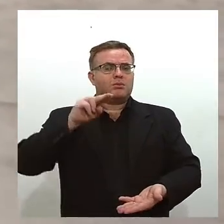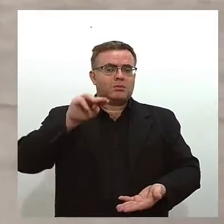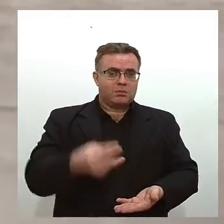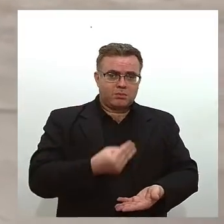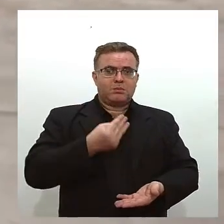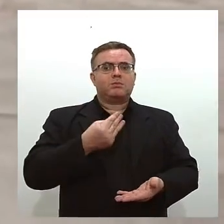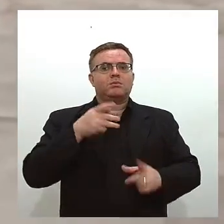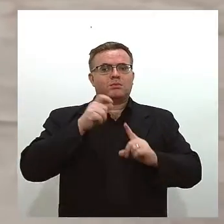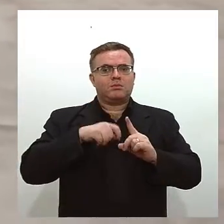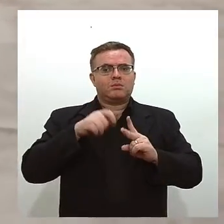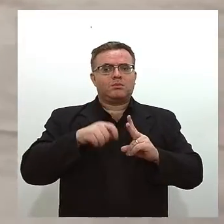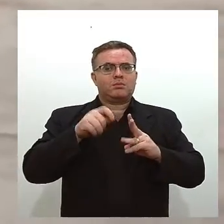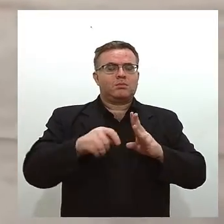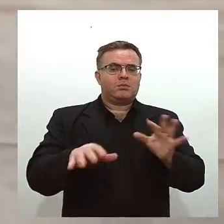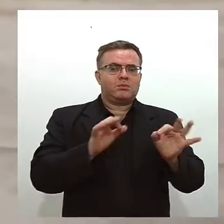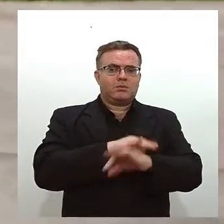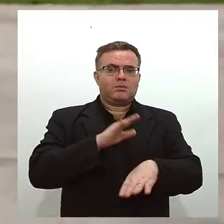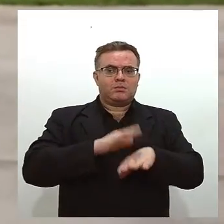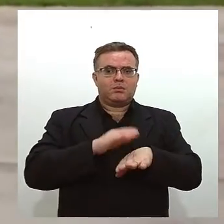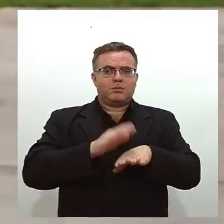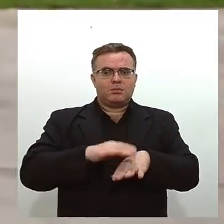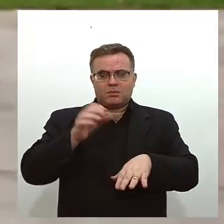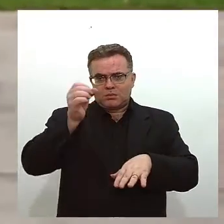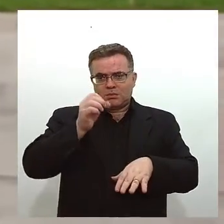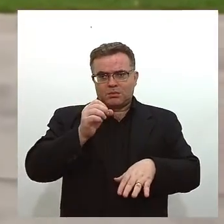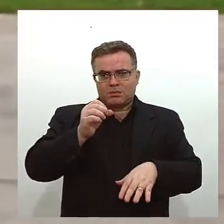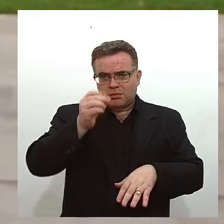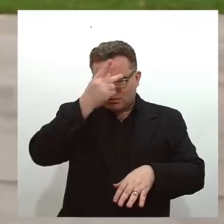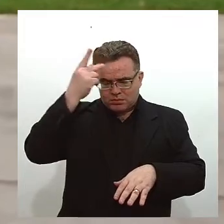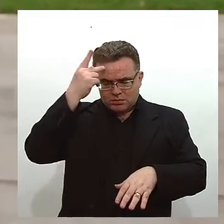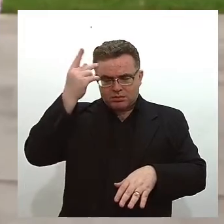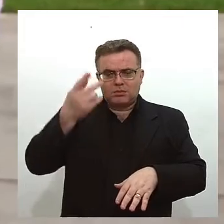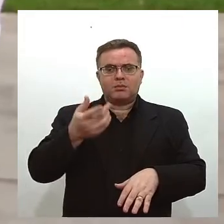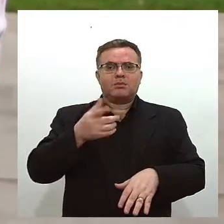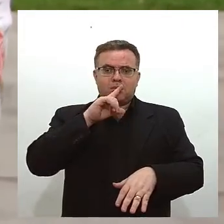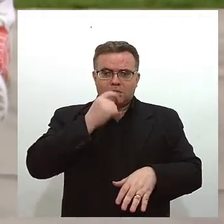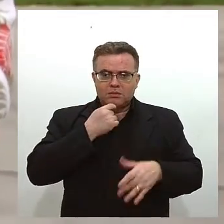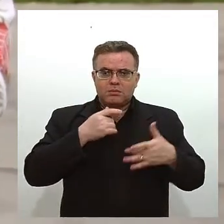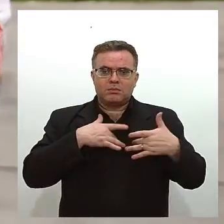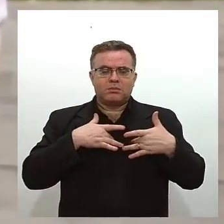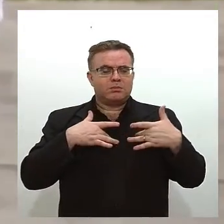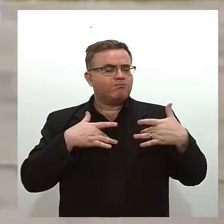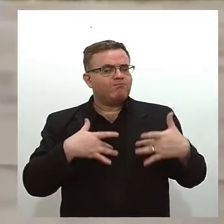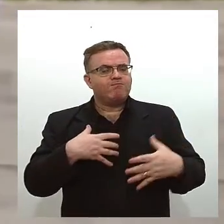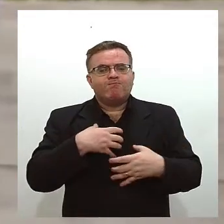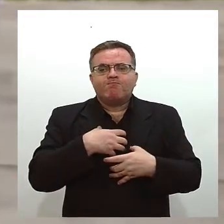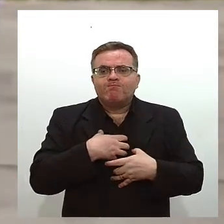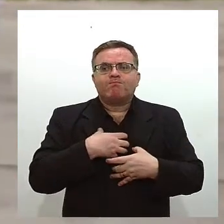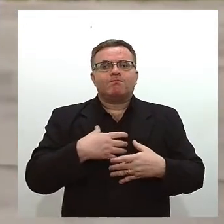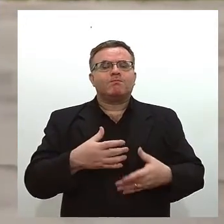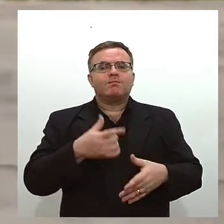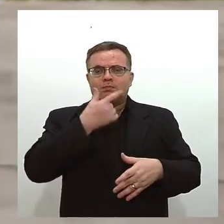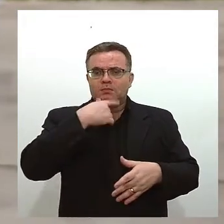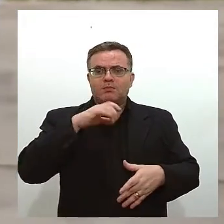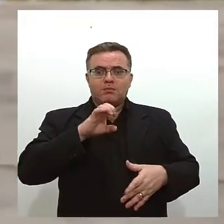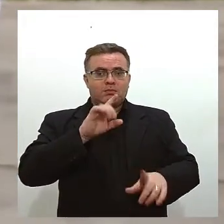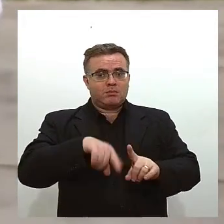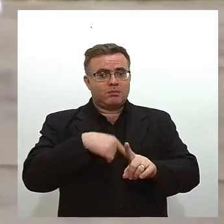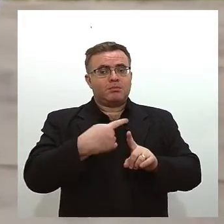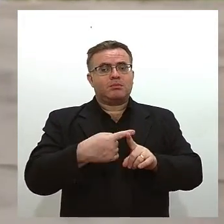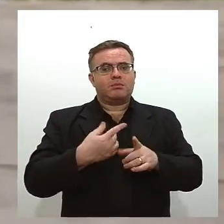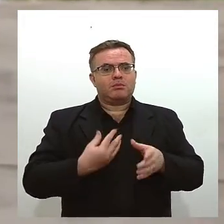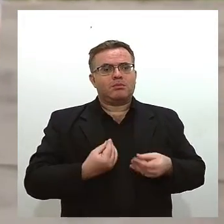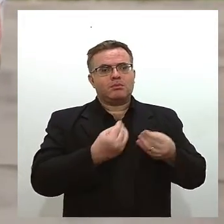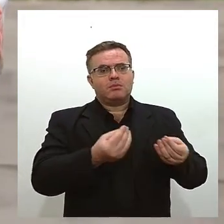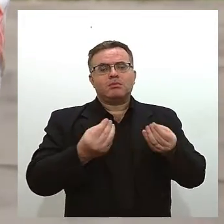mensais adquiridas com recurso próprio da Prefeitura de Aracaju. O prefeito Edvaldo Nogueira, sensibilizado com essa situação, fez o aumento, né, das